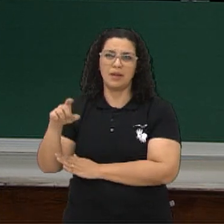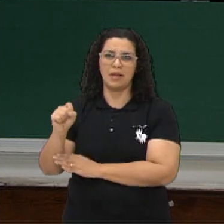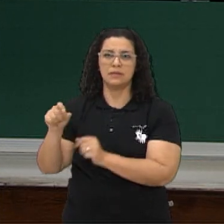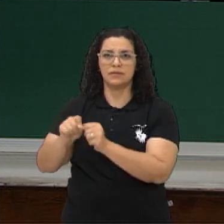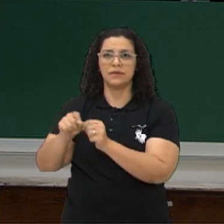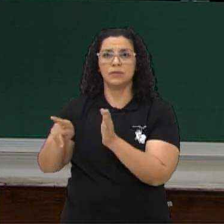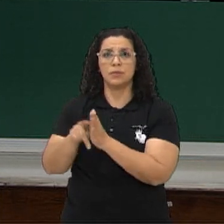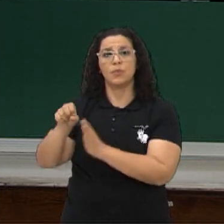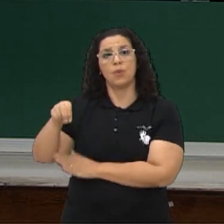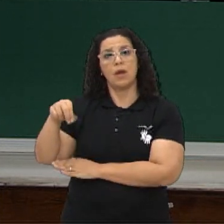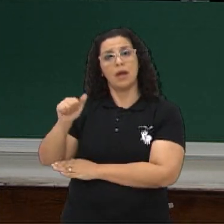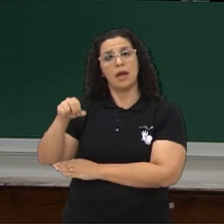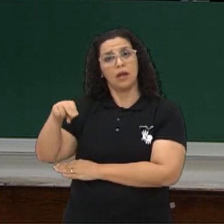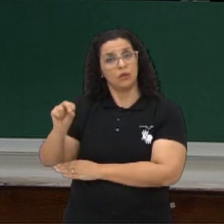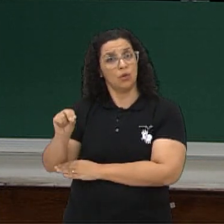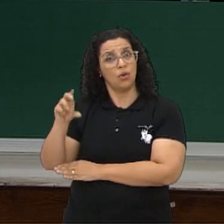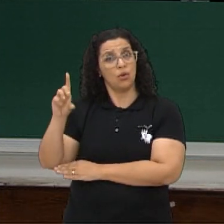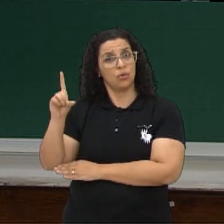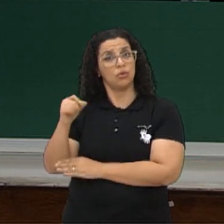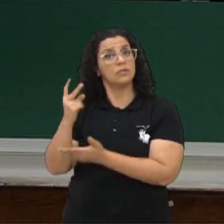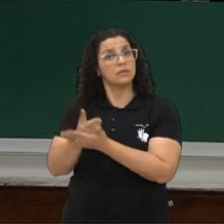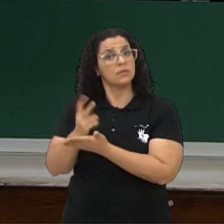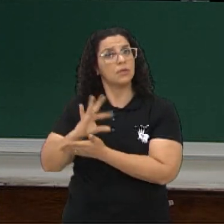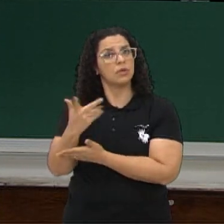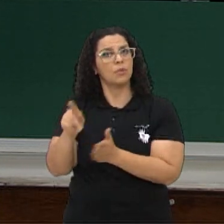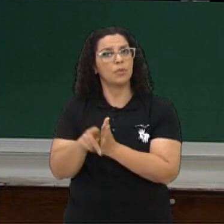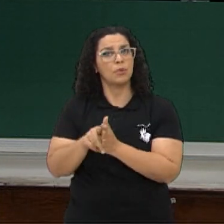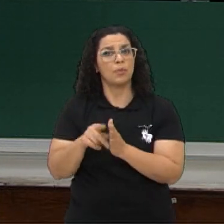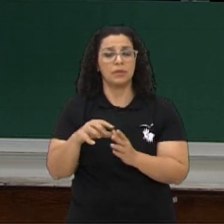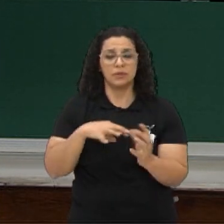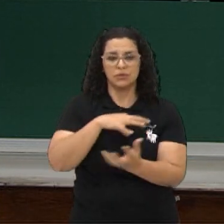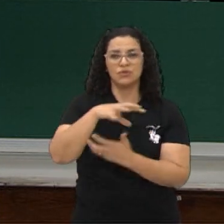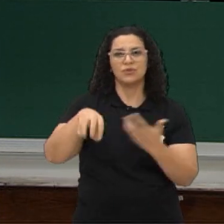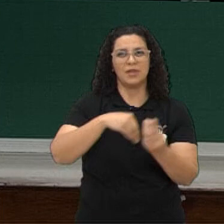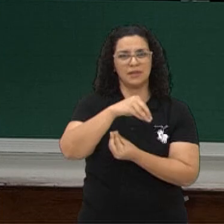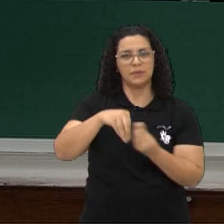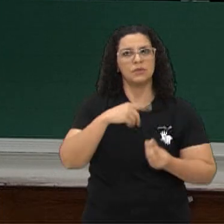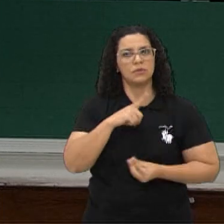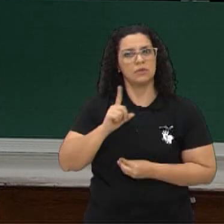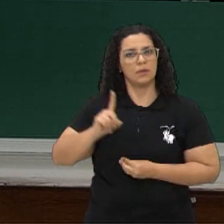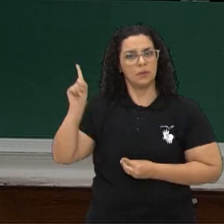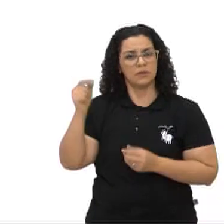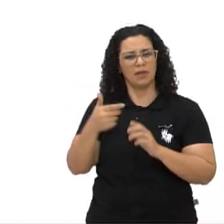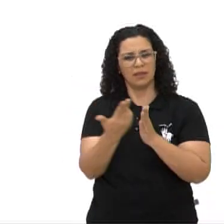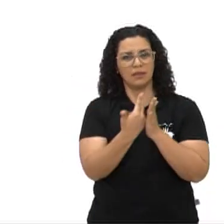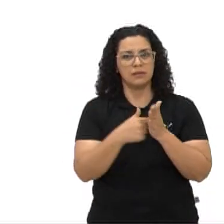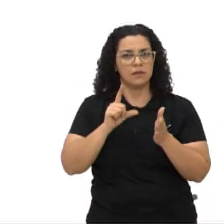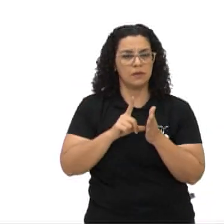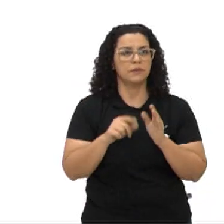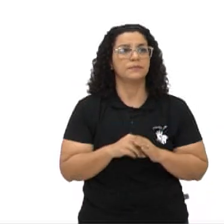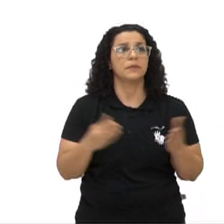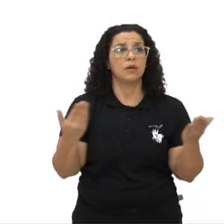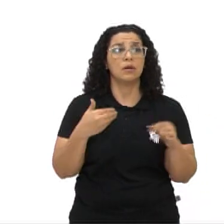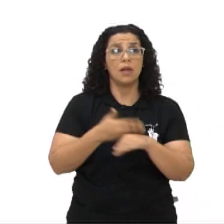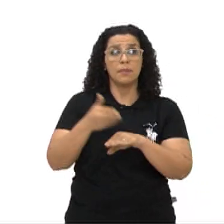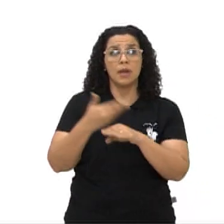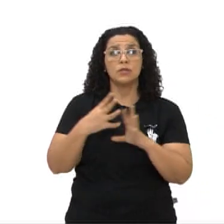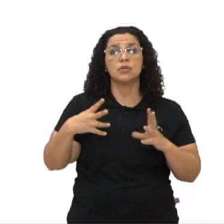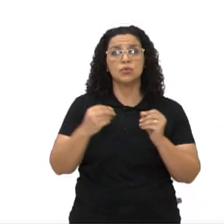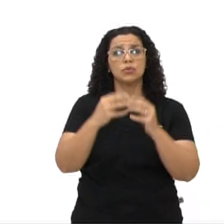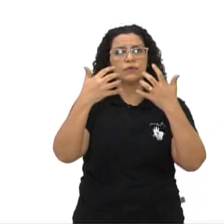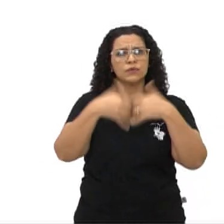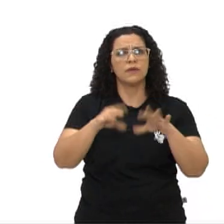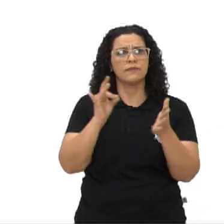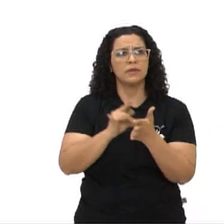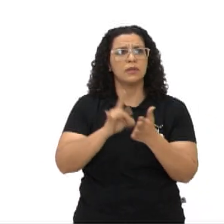formado no anodo. E isso aí vai acontecer sempre nessa situação. E aí, na prática, para que isso tudo